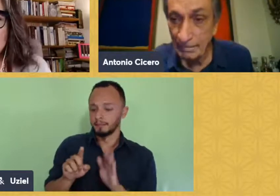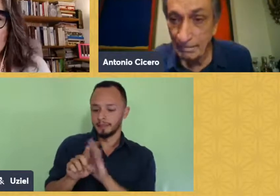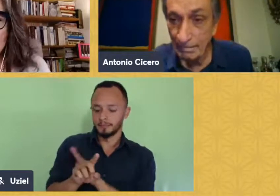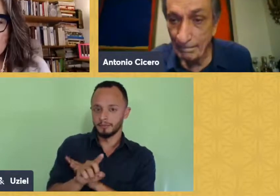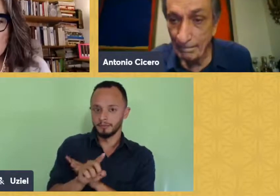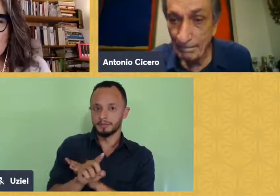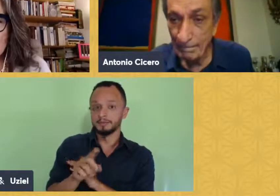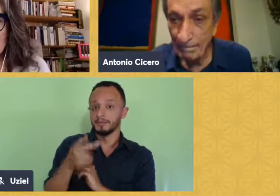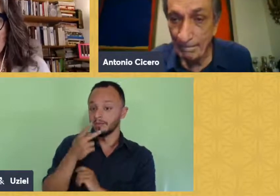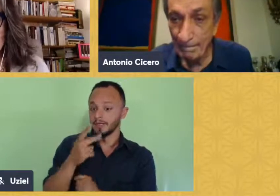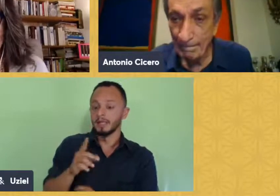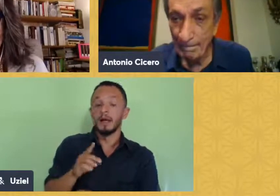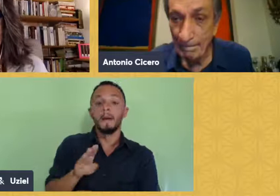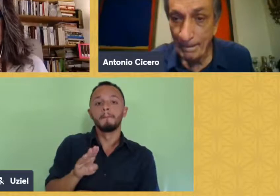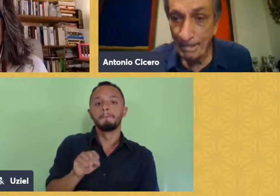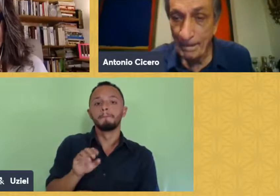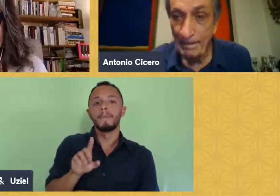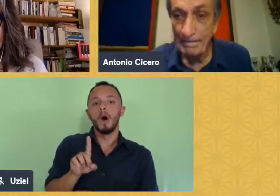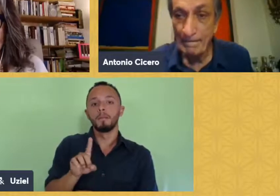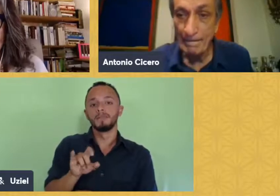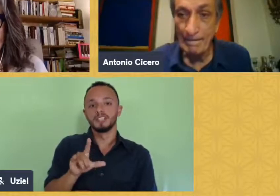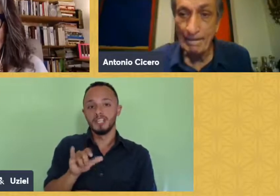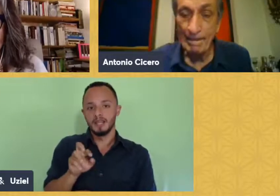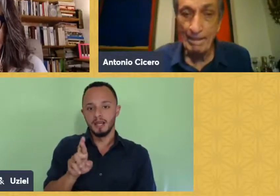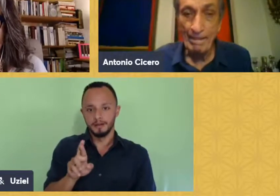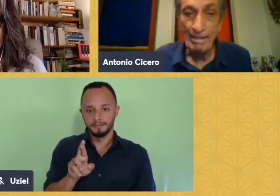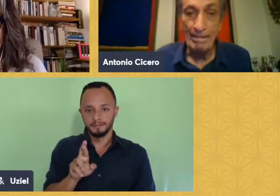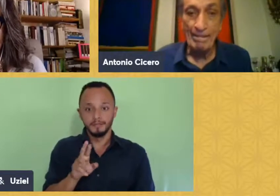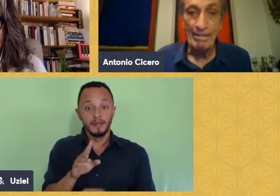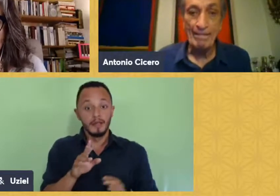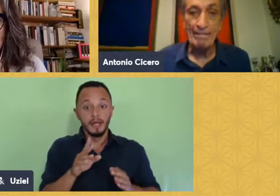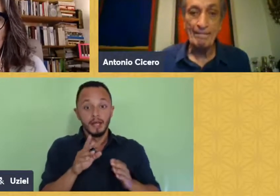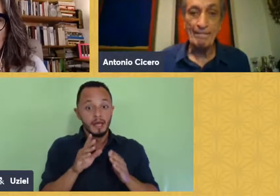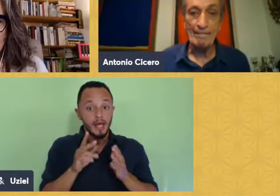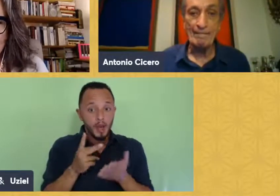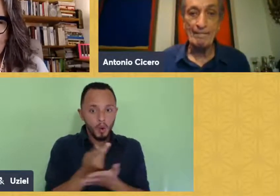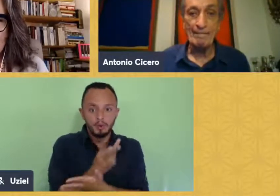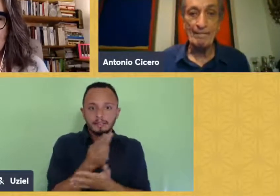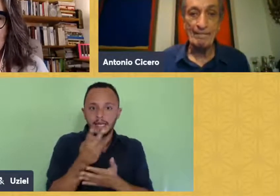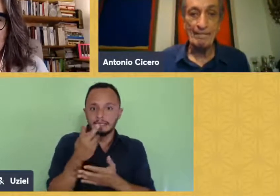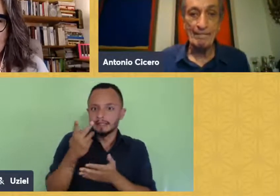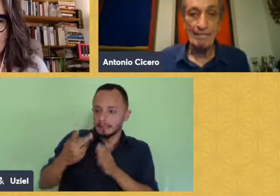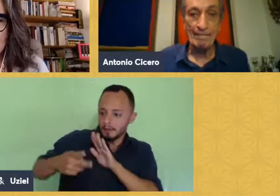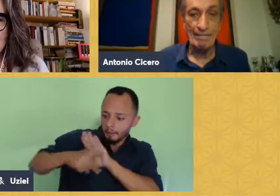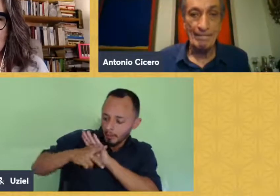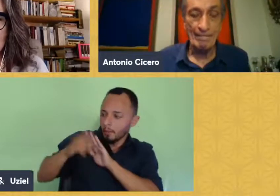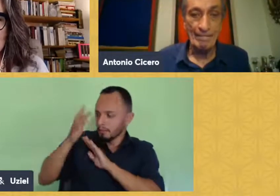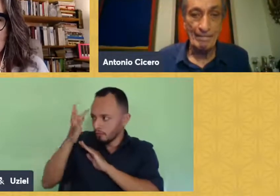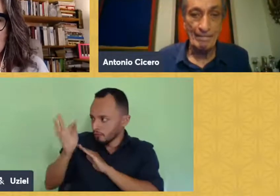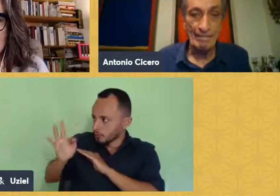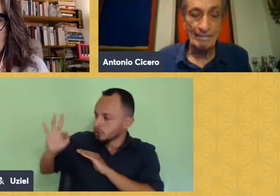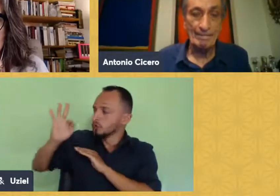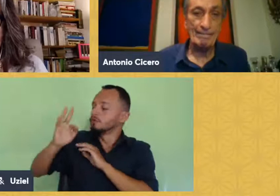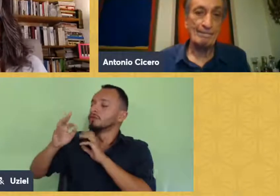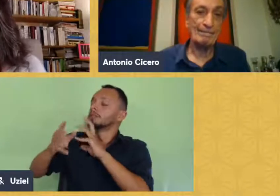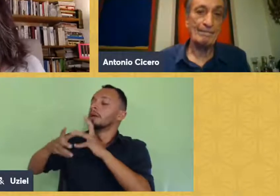seguinte: Dylan, né, Bob Dylan, acontece adentro da vitalidade da filosofia, da música, da poesia, e